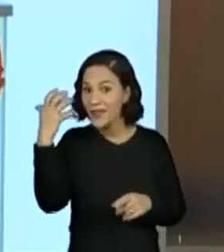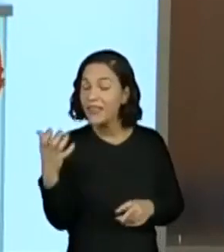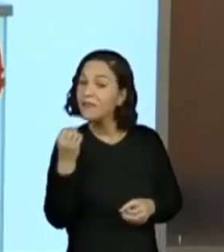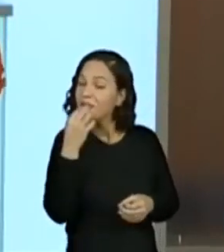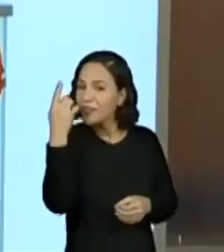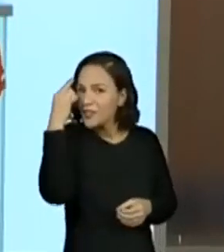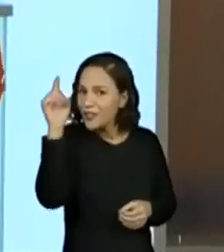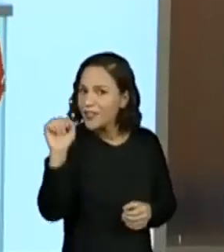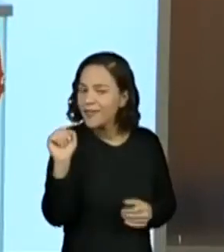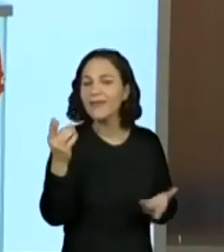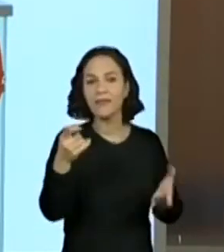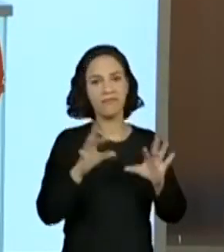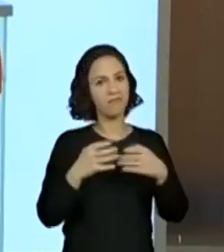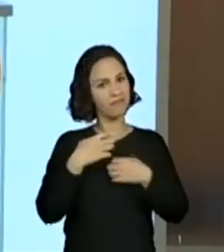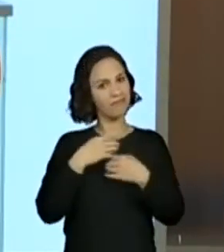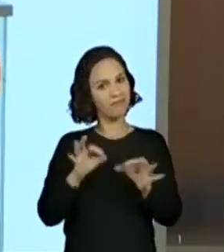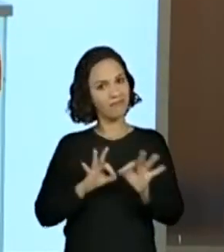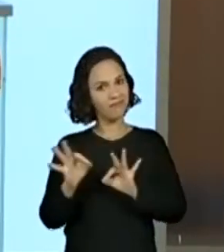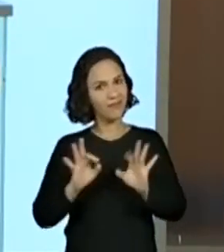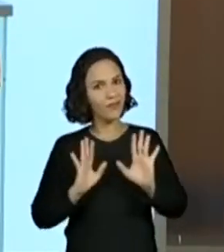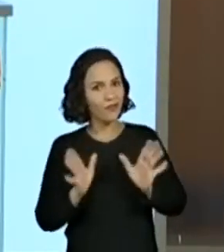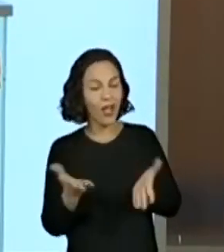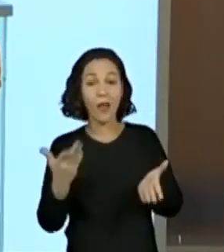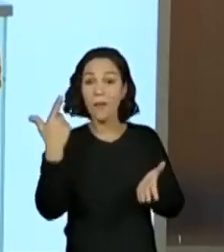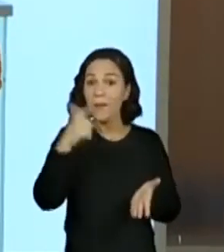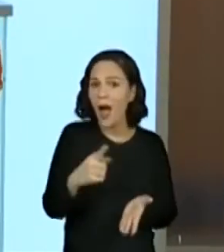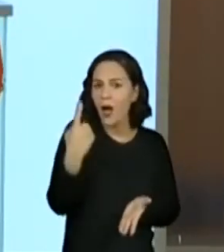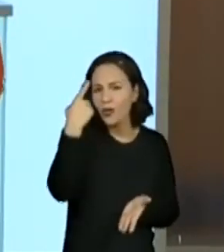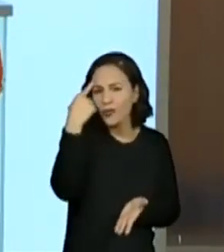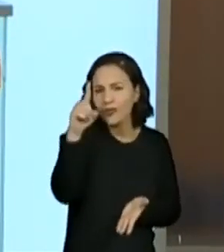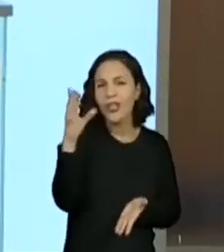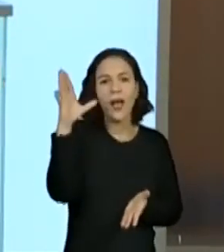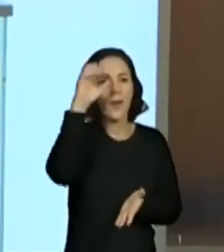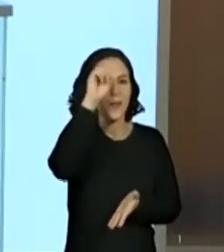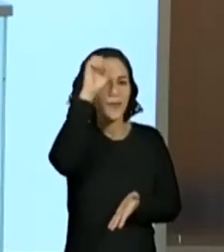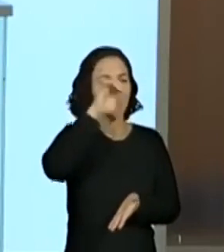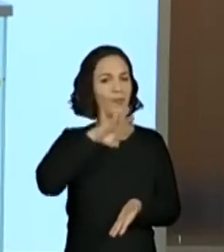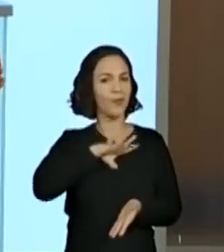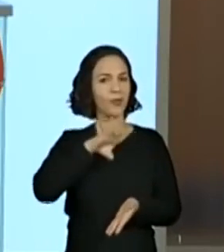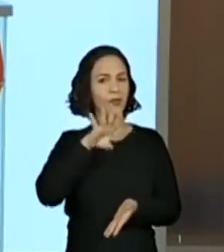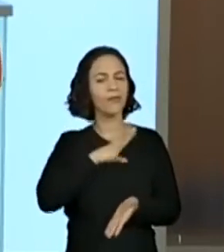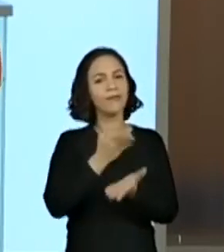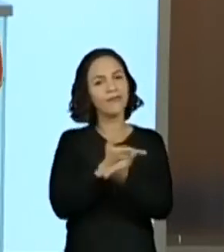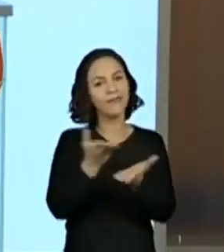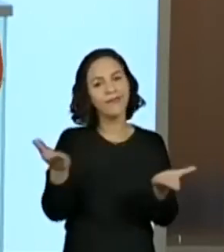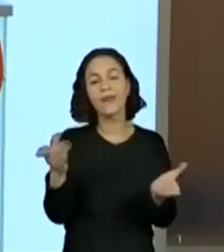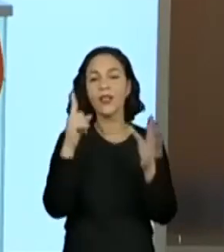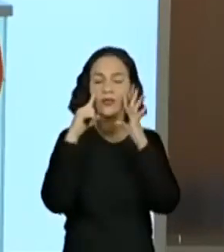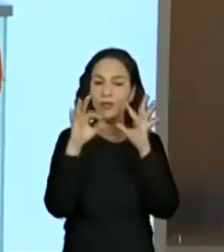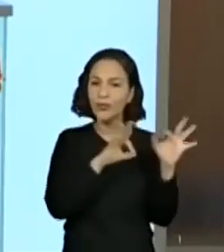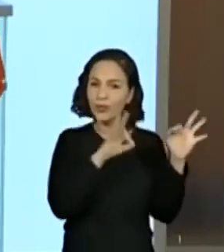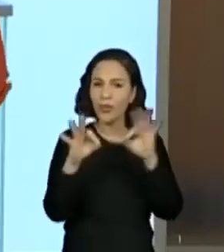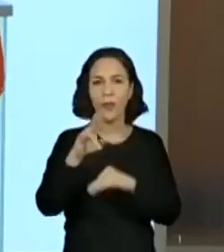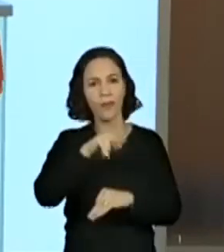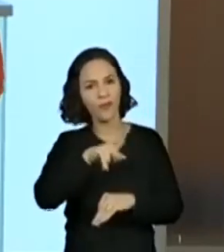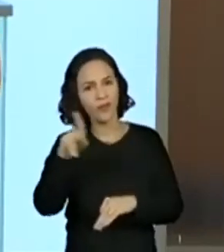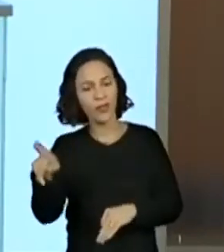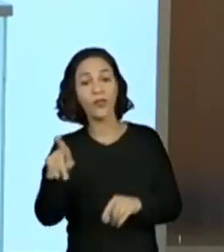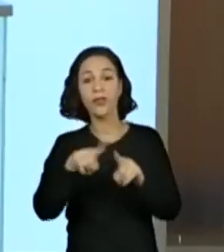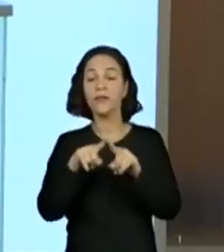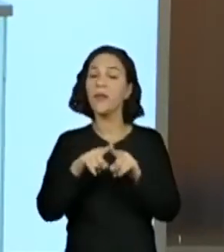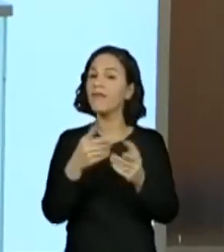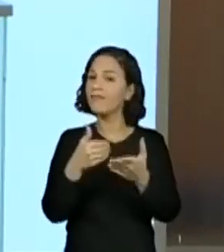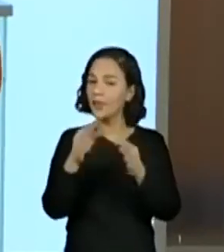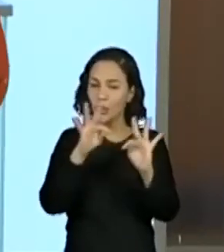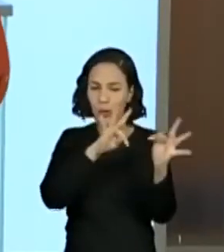Preparados? Mais um dia aprendendo língua portuguesa. Bom dia, professores. Bom dia para você que está aí acompanhando as aulas pelo Centro de